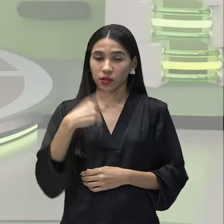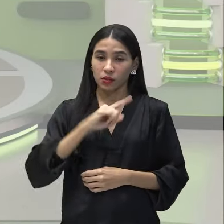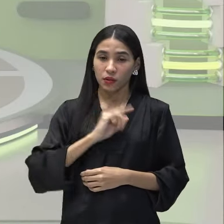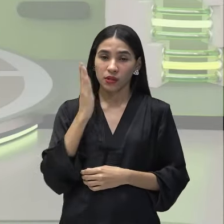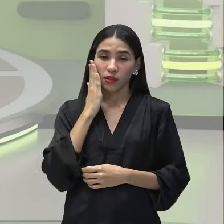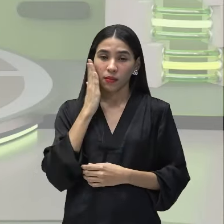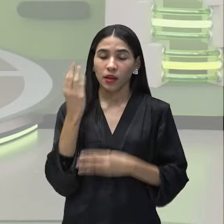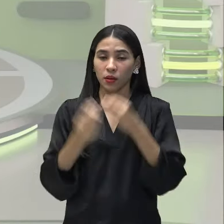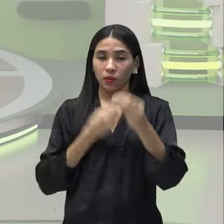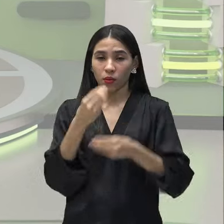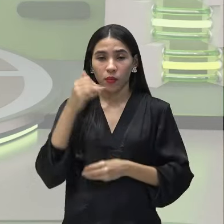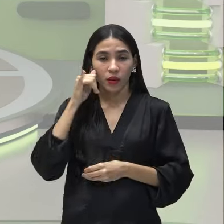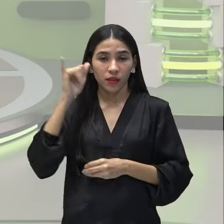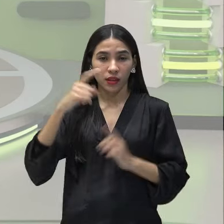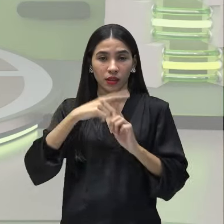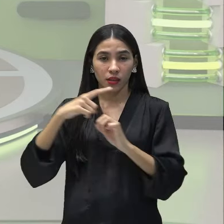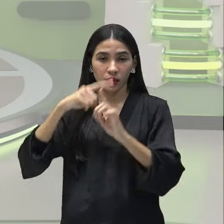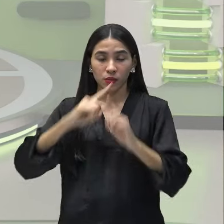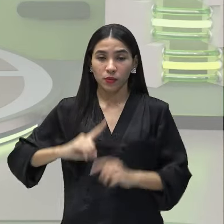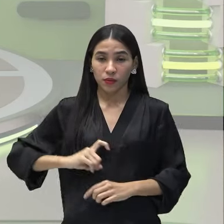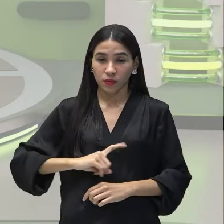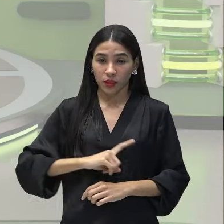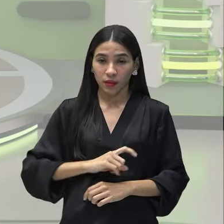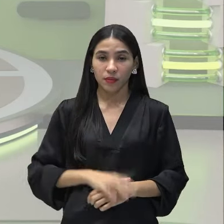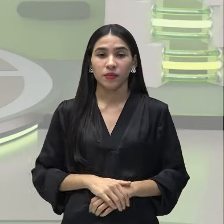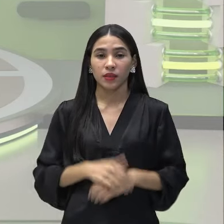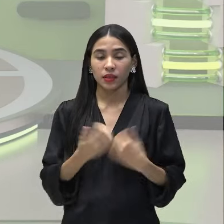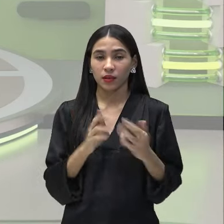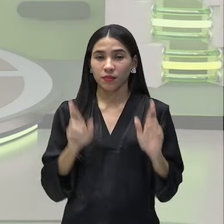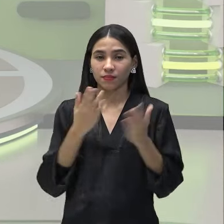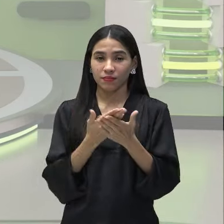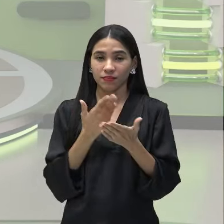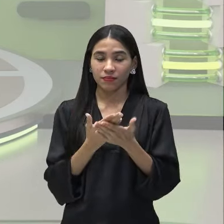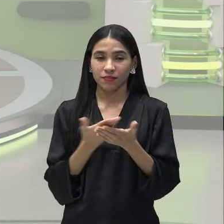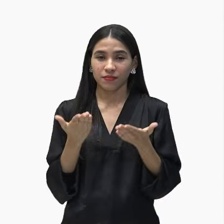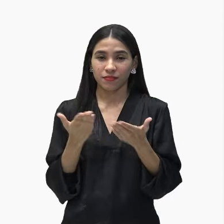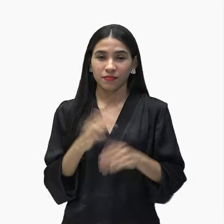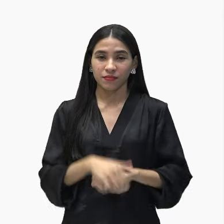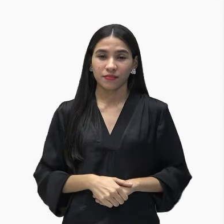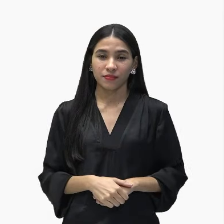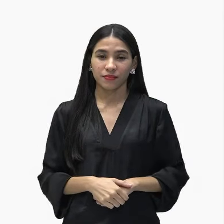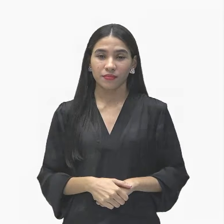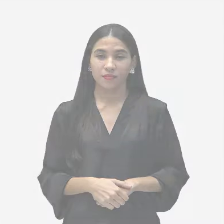como evitar esses tipos de vermes, tá bom? Então essa foi a nossa aula de revisão.